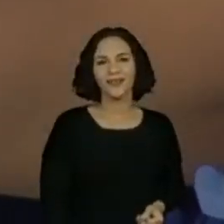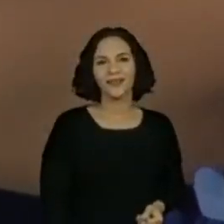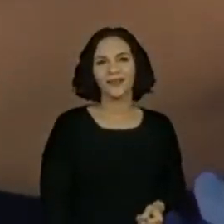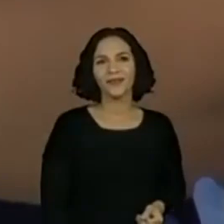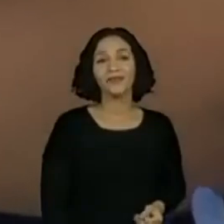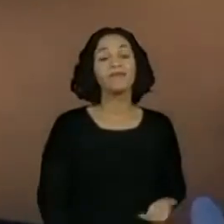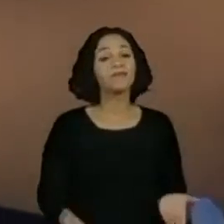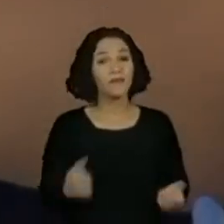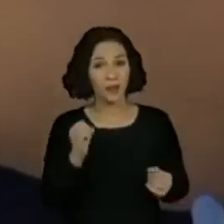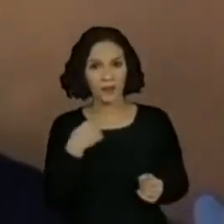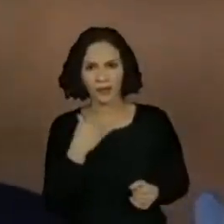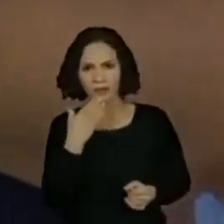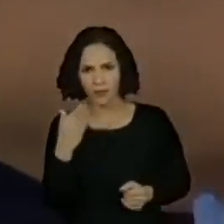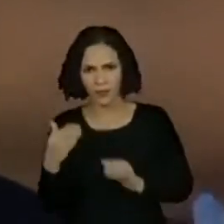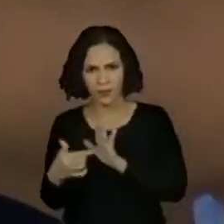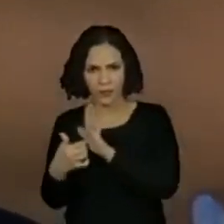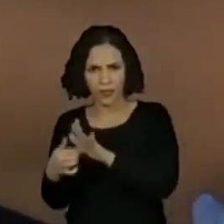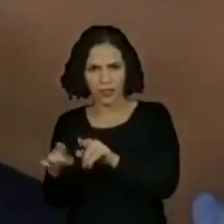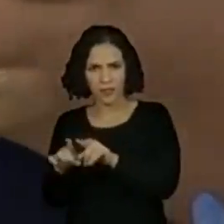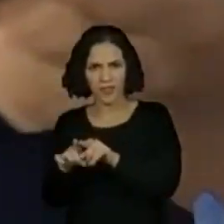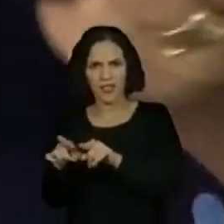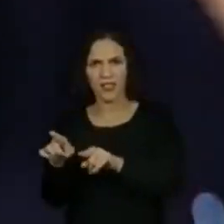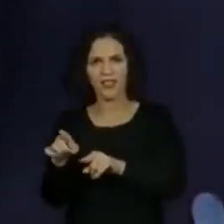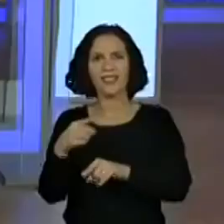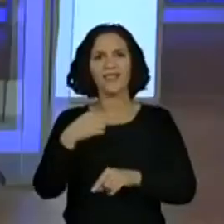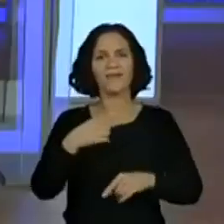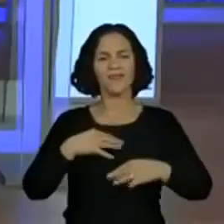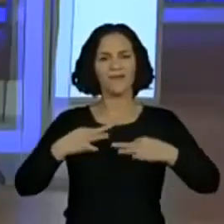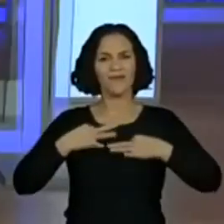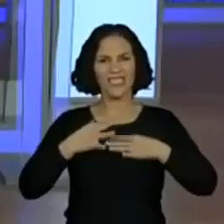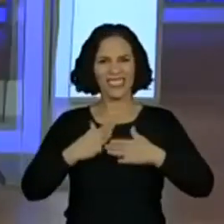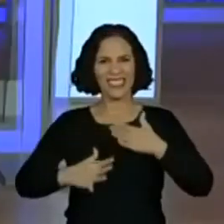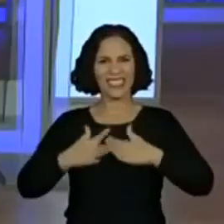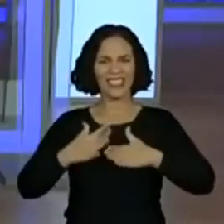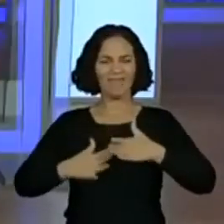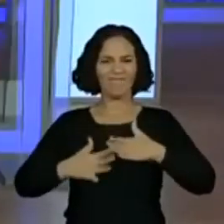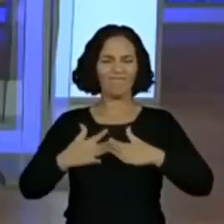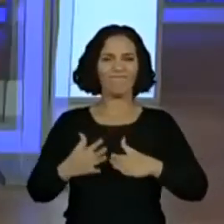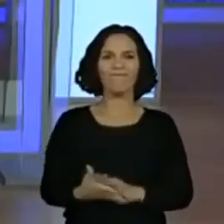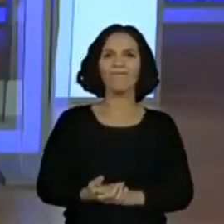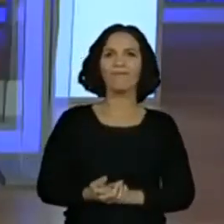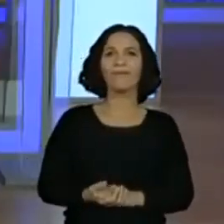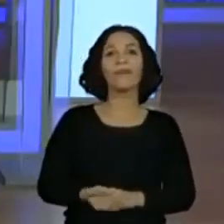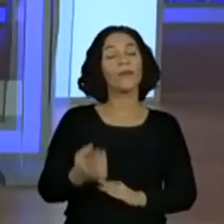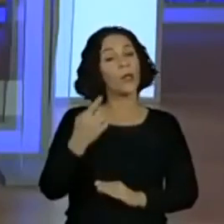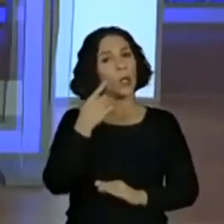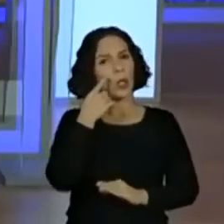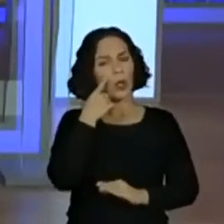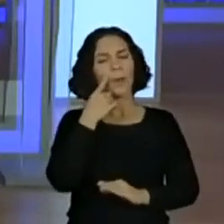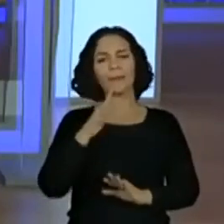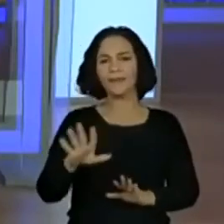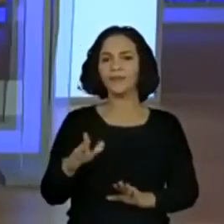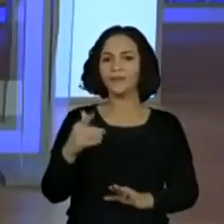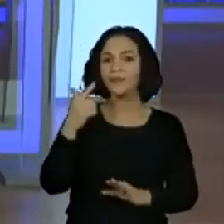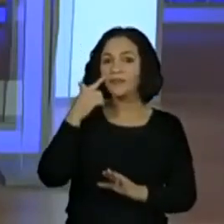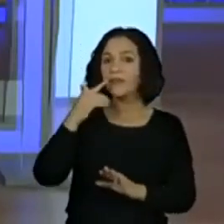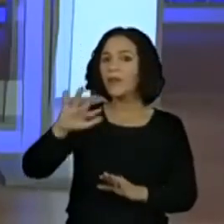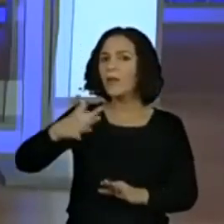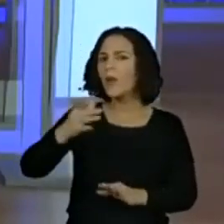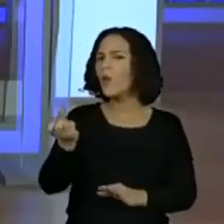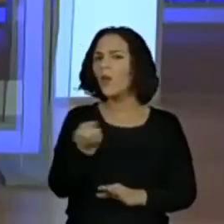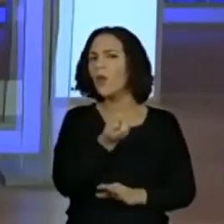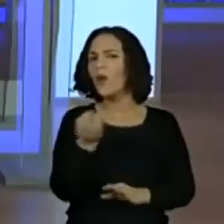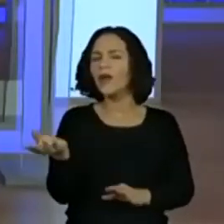Professora Kelly, posso pedir para você mostrar os palitos? Que eu acho que a minha blusa deu uma complicadinha ali para eles. Vai lá. Deixa eu ajudar aqui. Isso, olha lá.